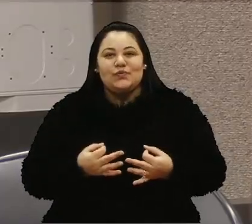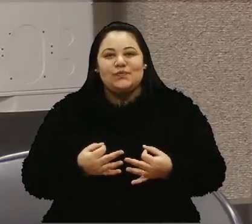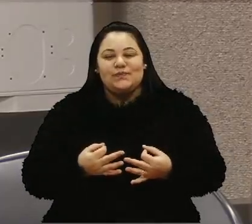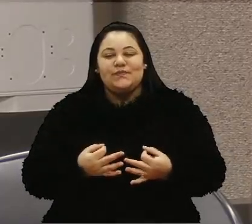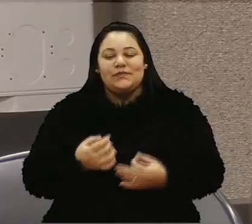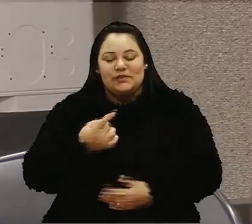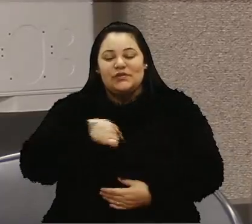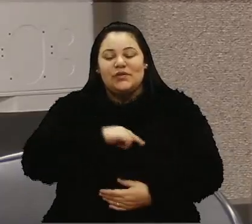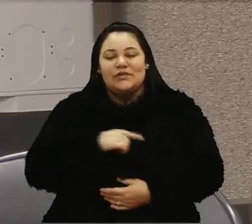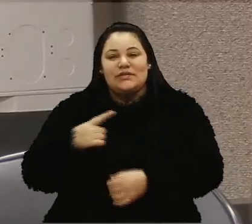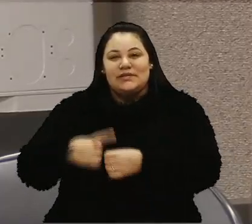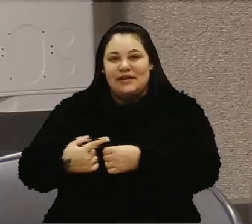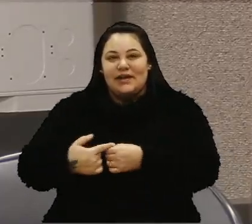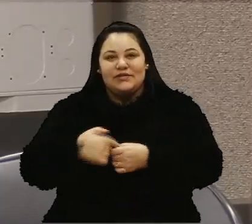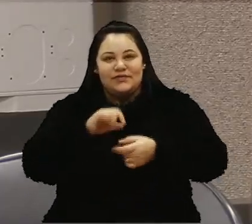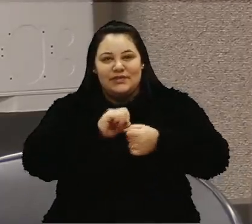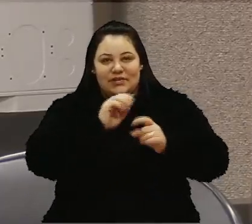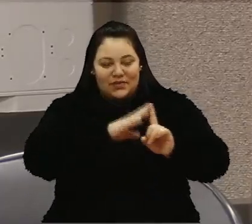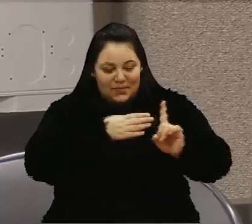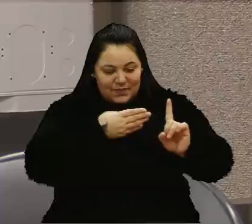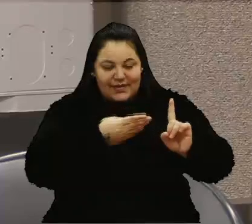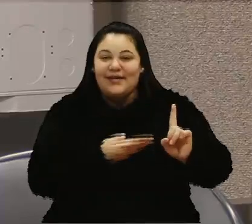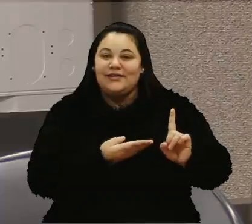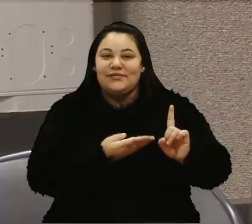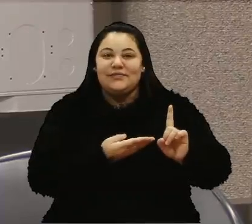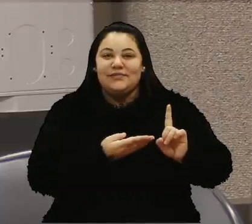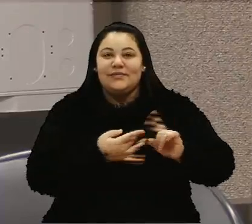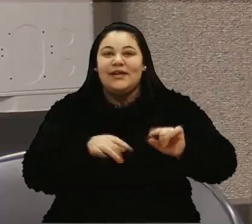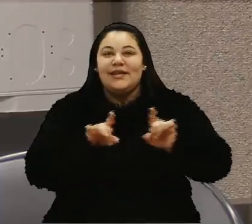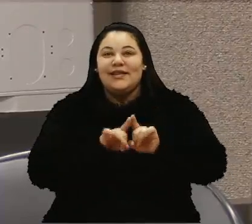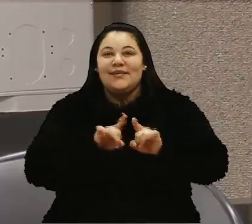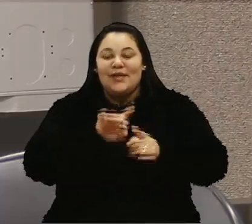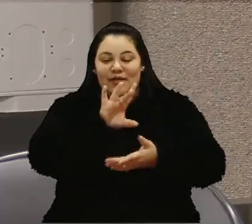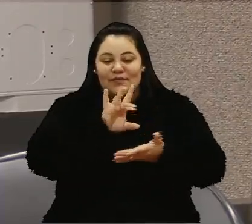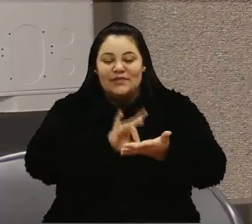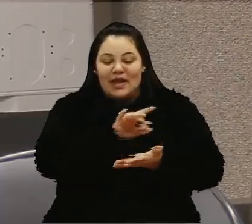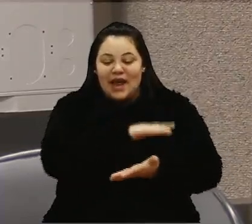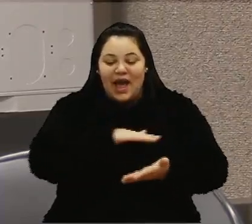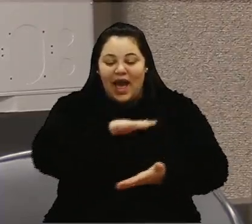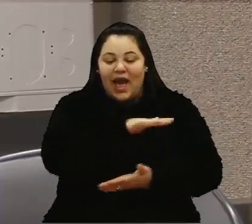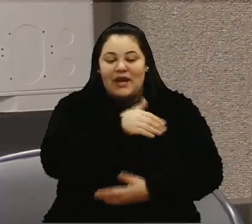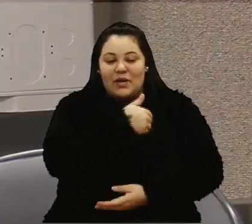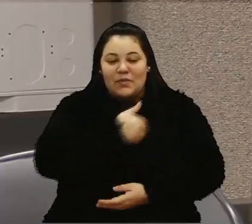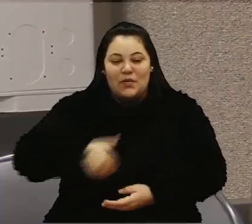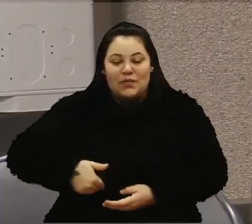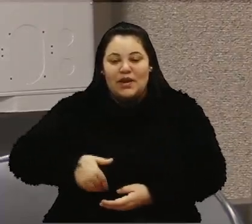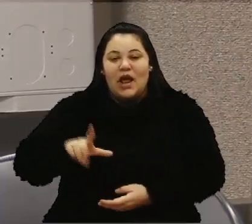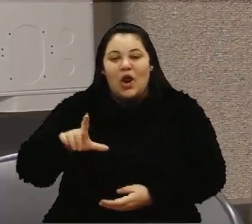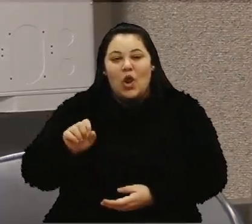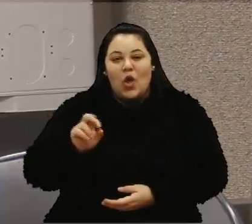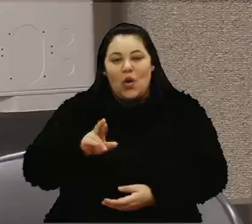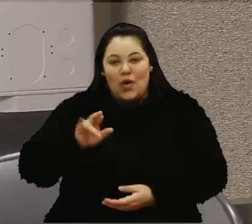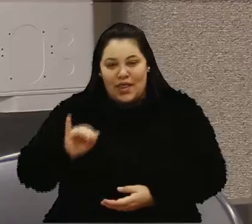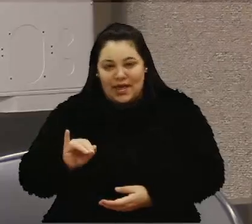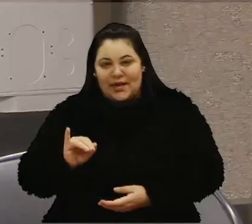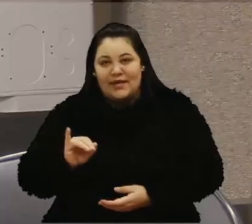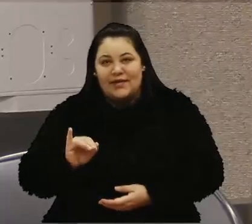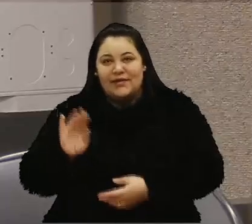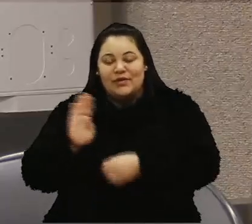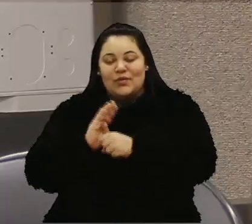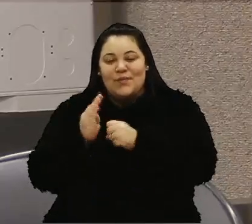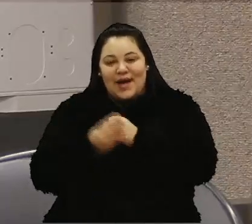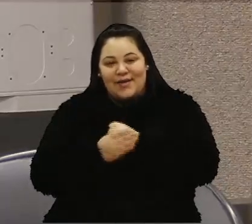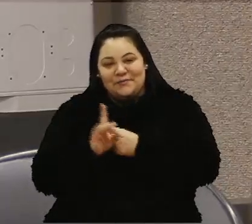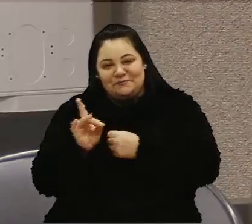a nossa cidade fazer essa homenagem e essa denominação de área pública ao seu Lori, ali no bairro